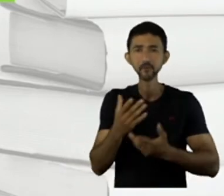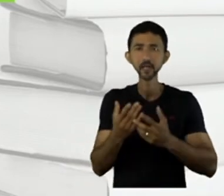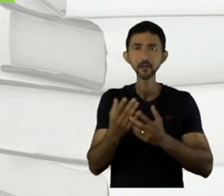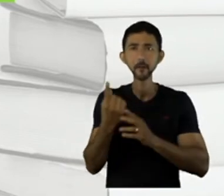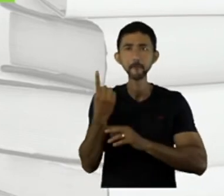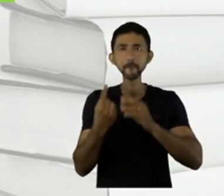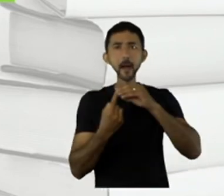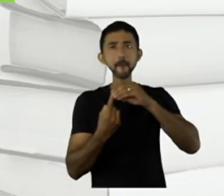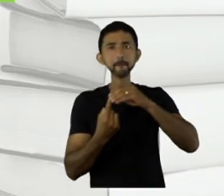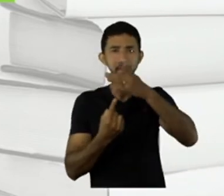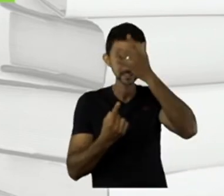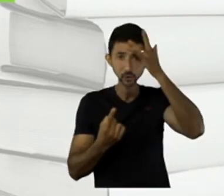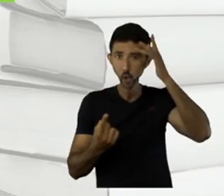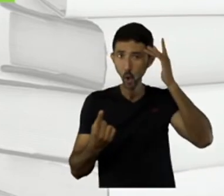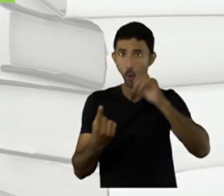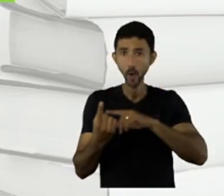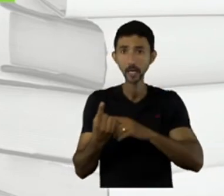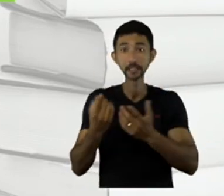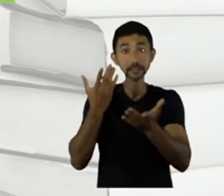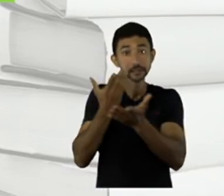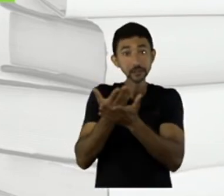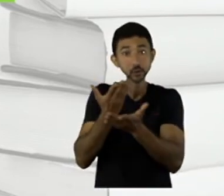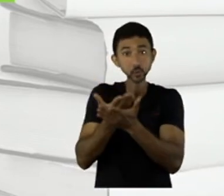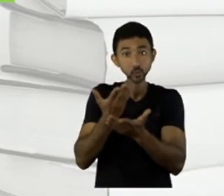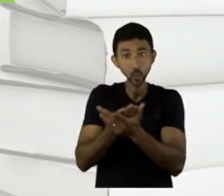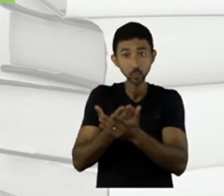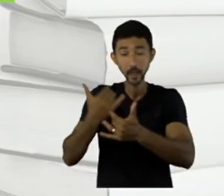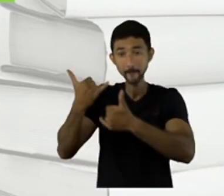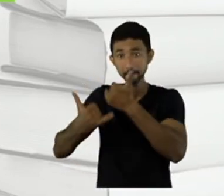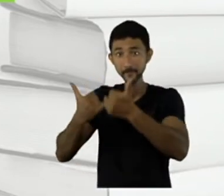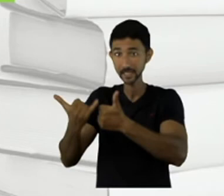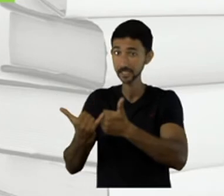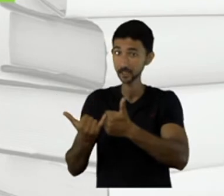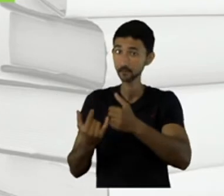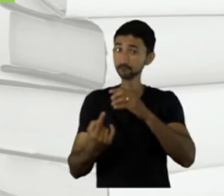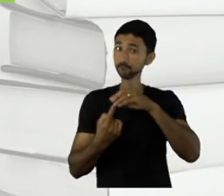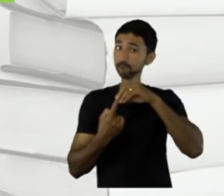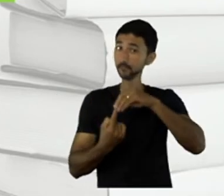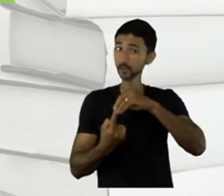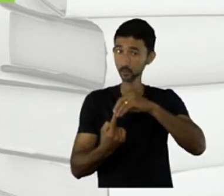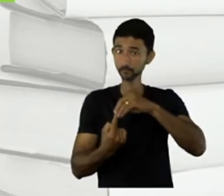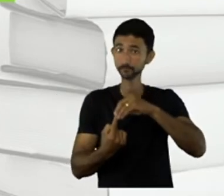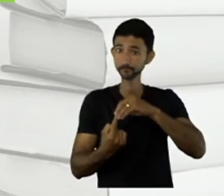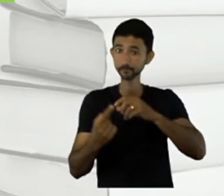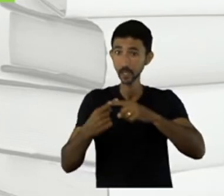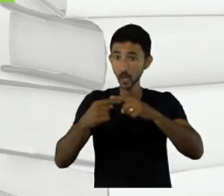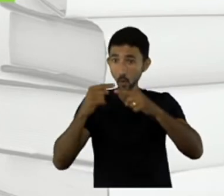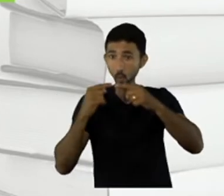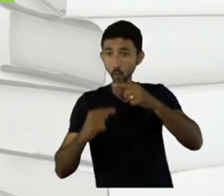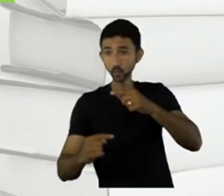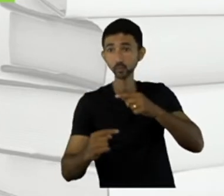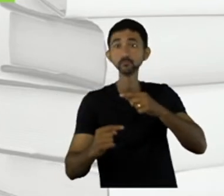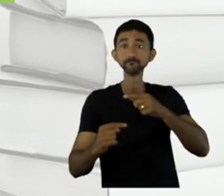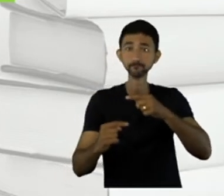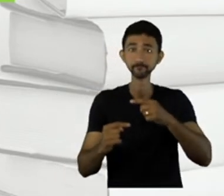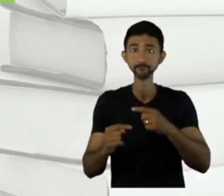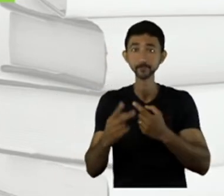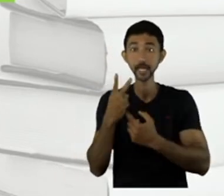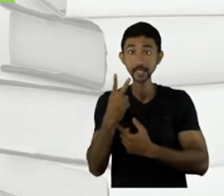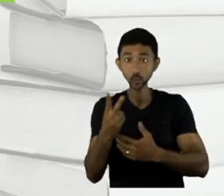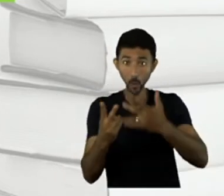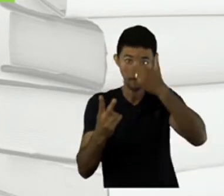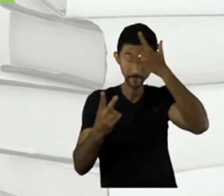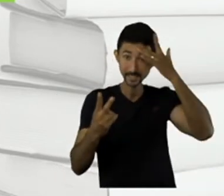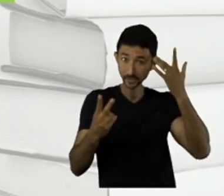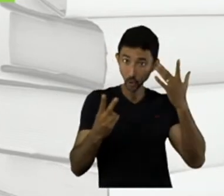uma pessoa, você fala estuda e brinca. Mas aí na frase de baixo, que eu já estou falando de duas pessoas, que já está